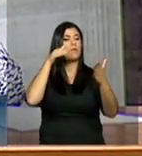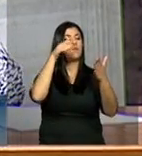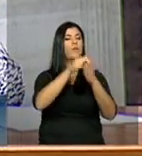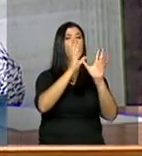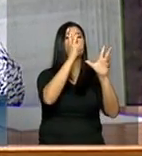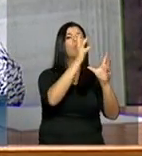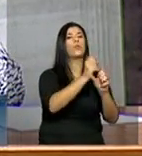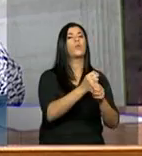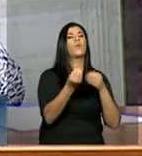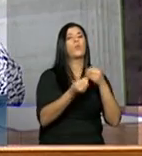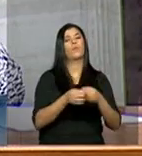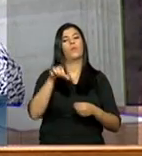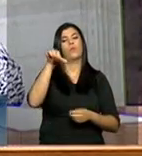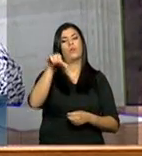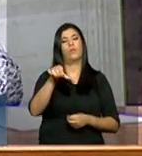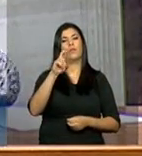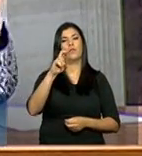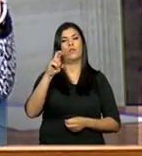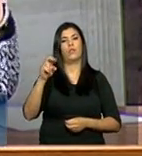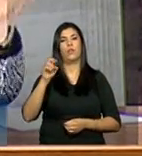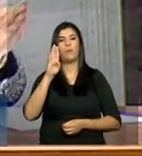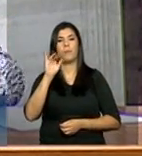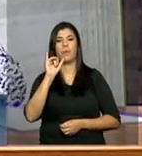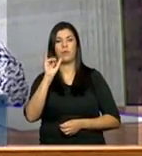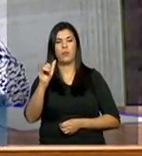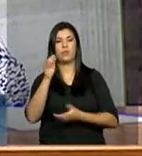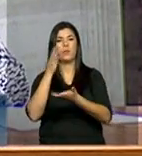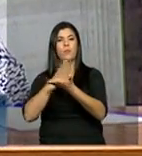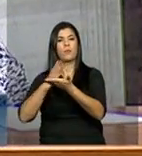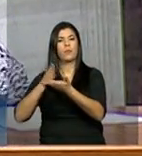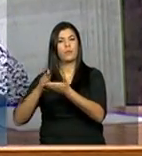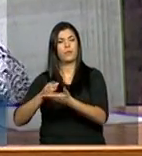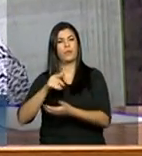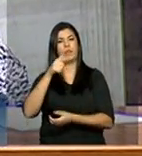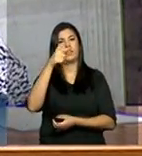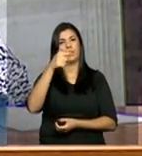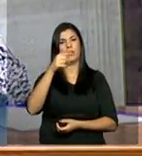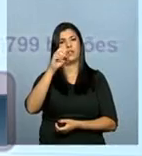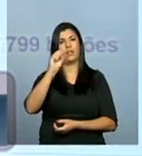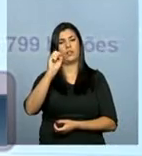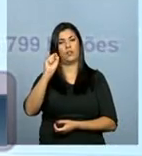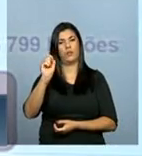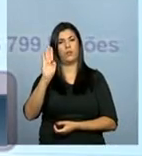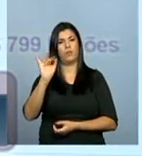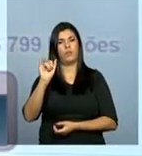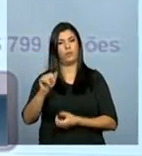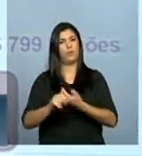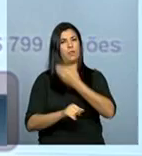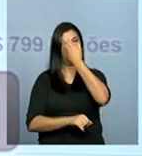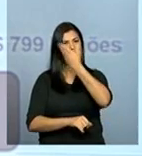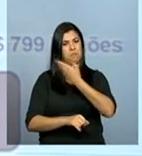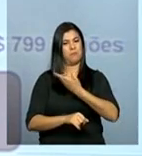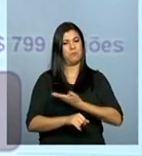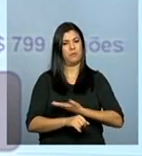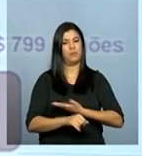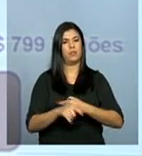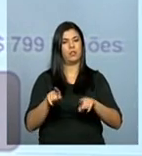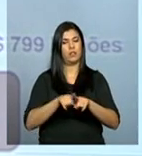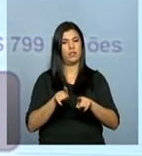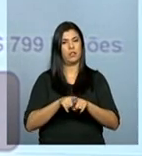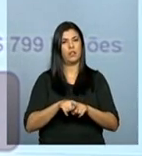955 bilhões se dividiam? 708 bilhões, 74%, as obras seriam